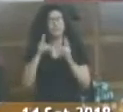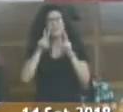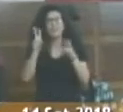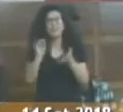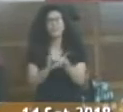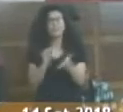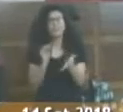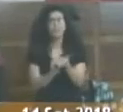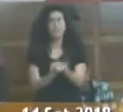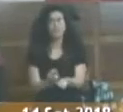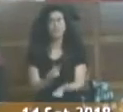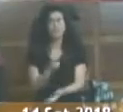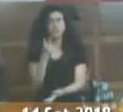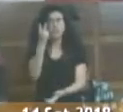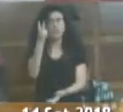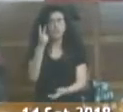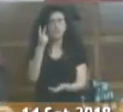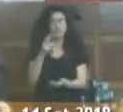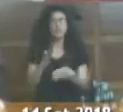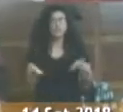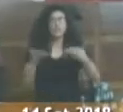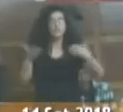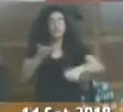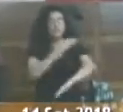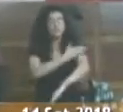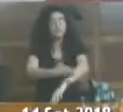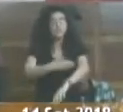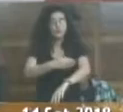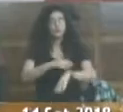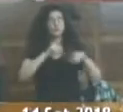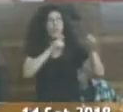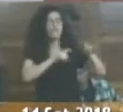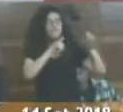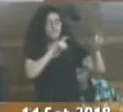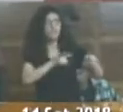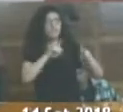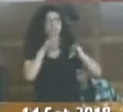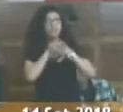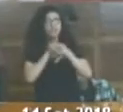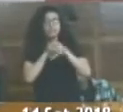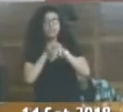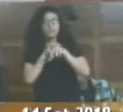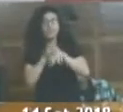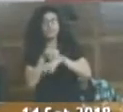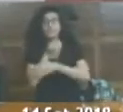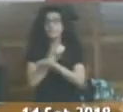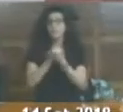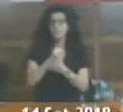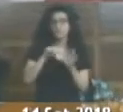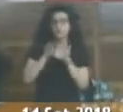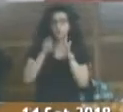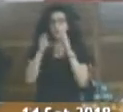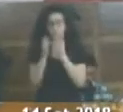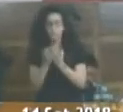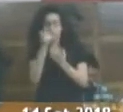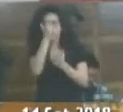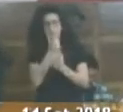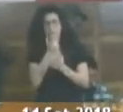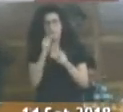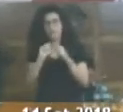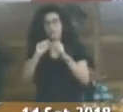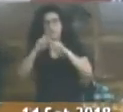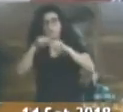falta muito a valorização, o fomento da cultura, da agricultura, do turismo de base comunitária, que seja feito